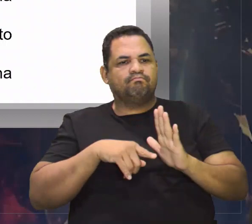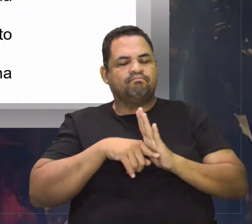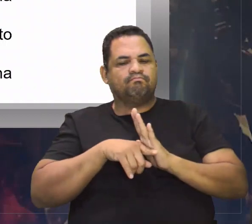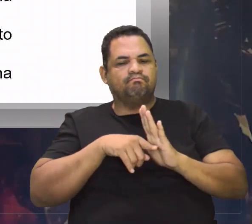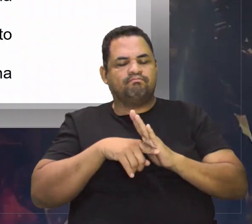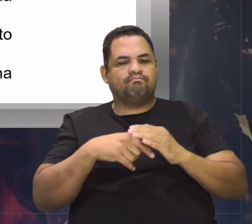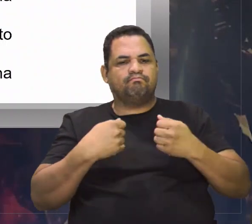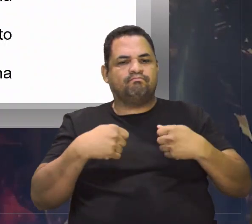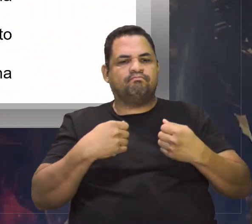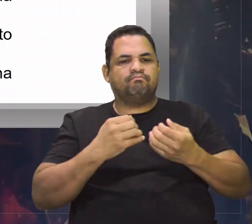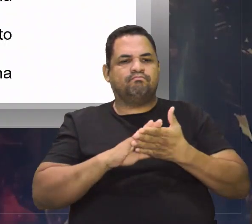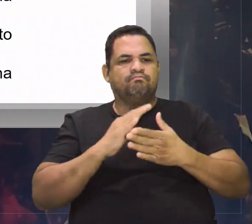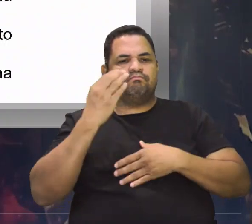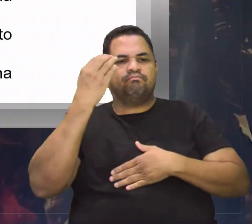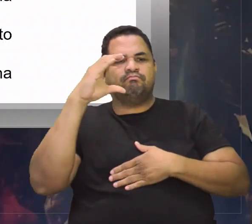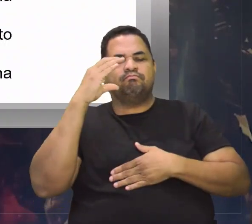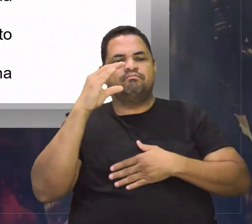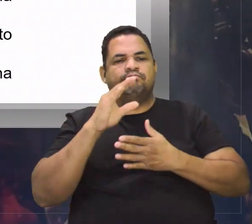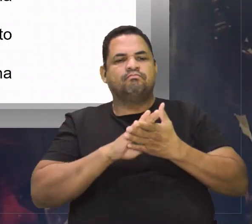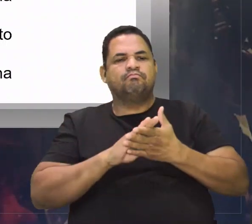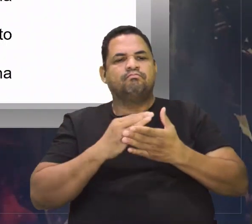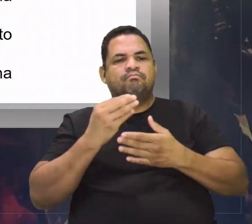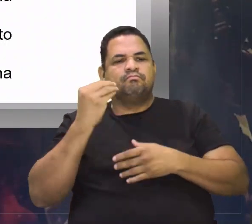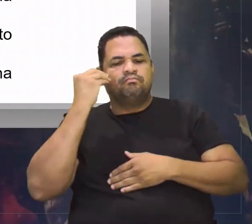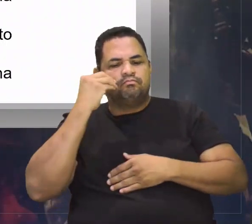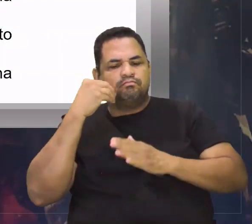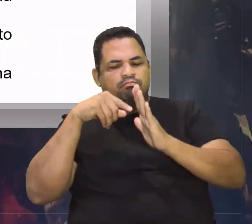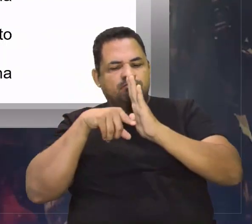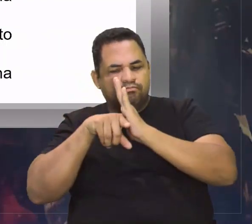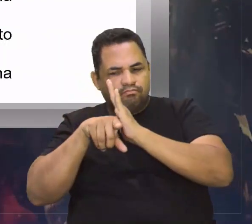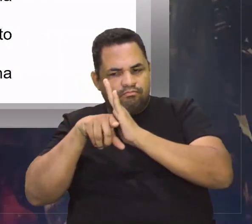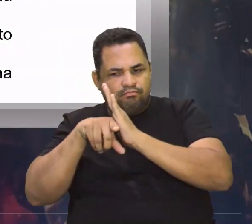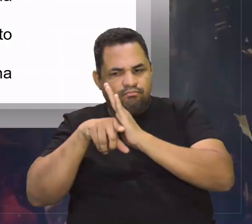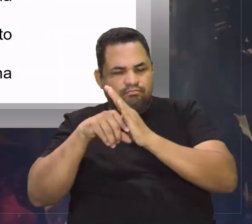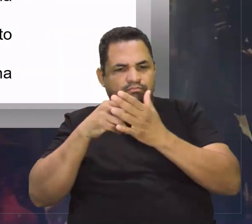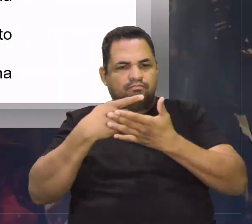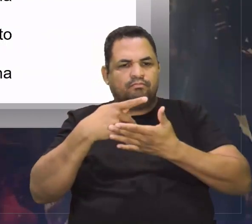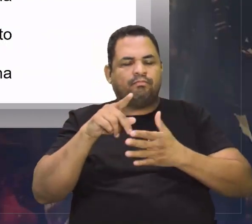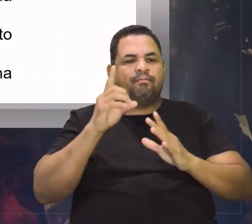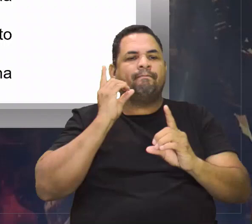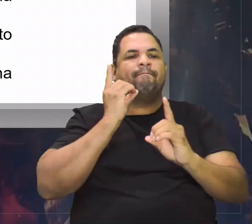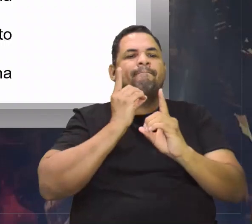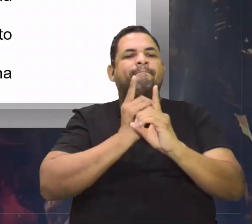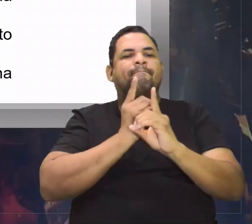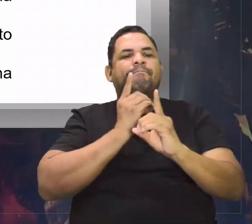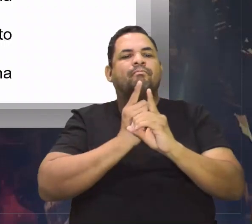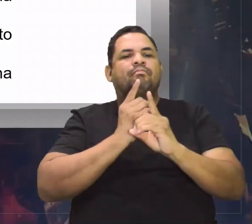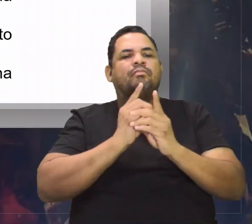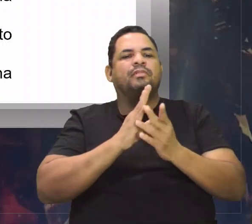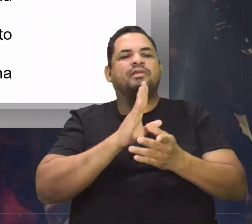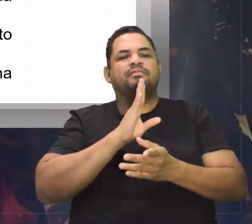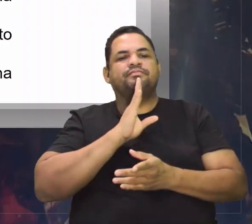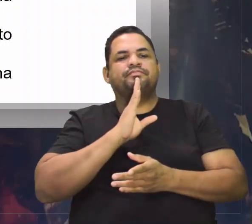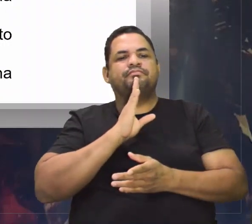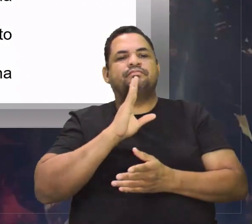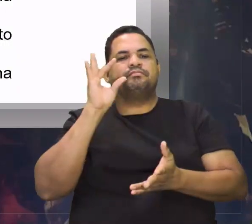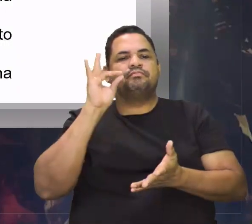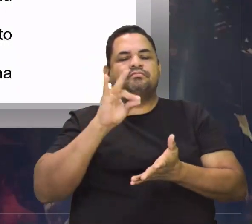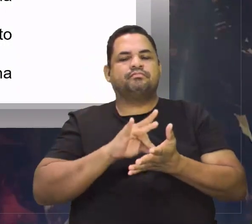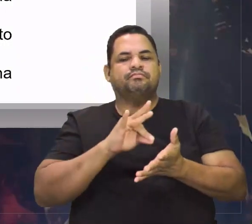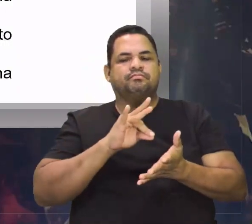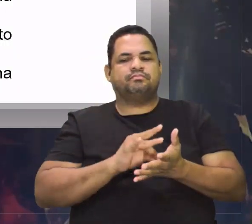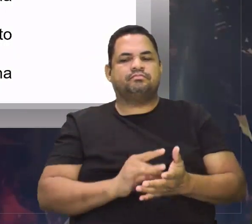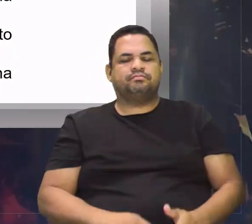Experimentava, investigava, para chegar a tão conhecida